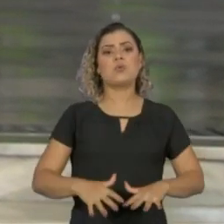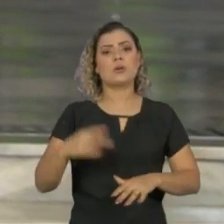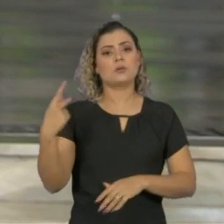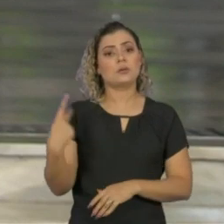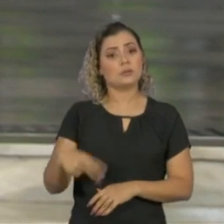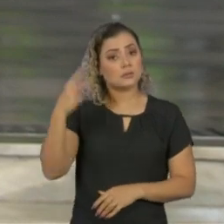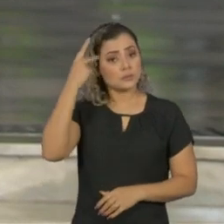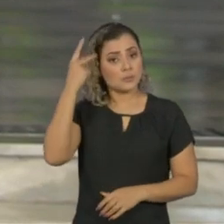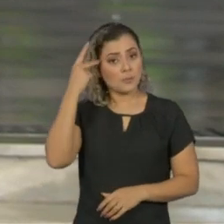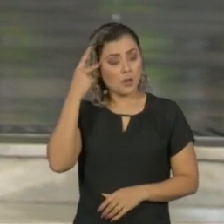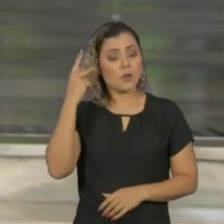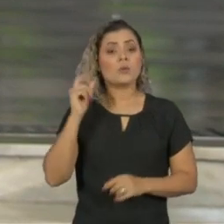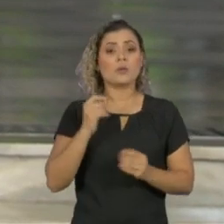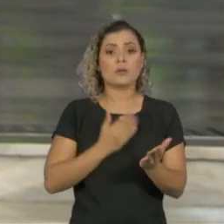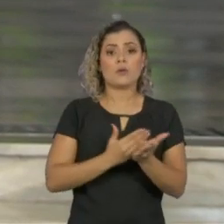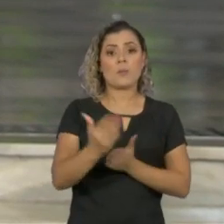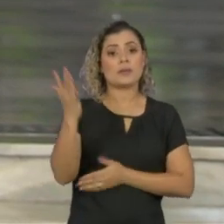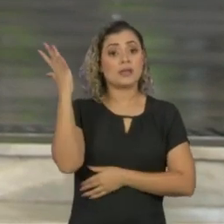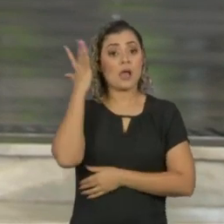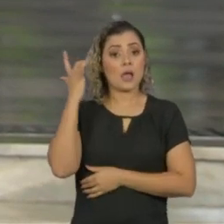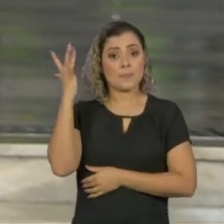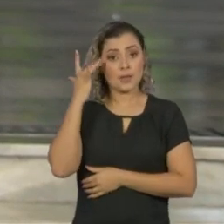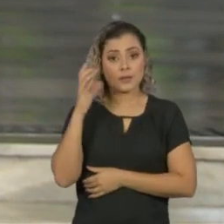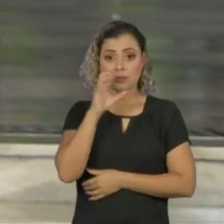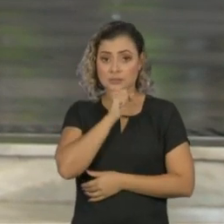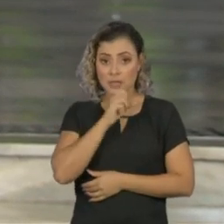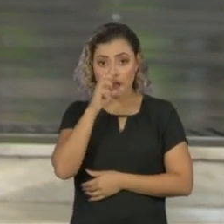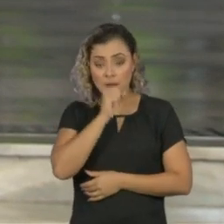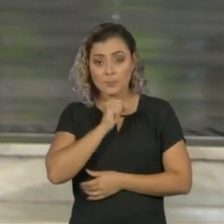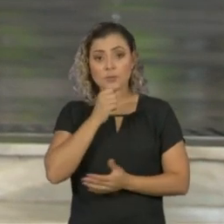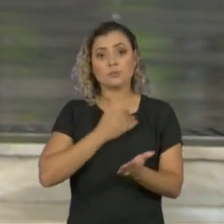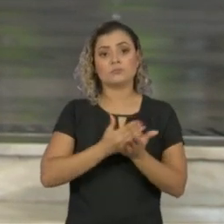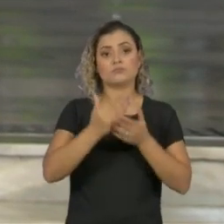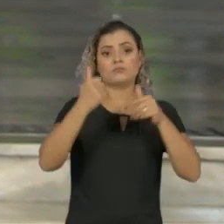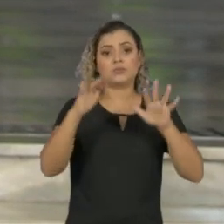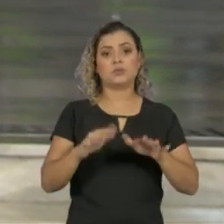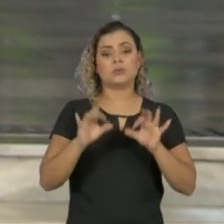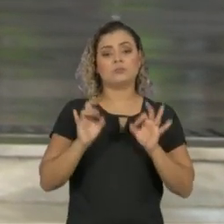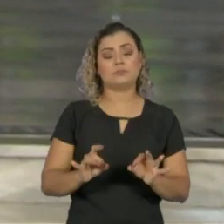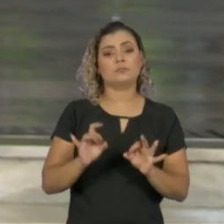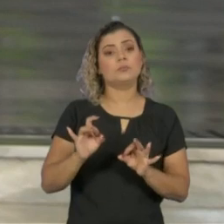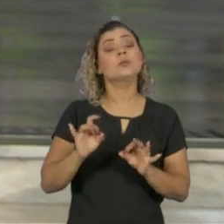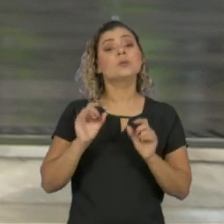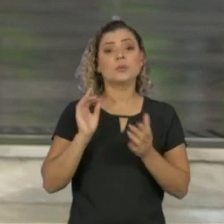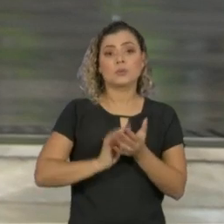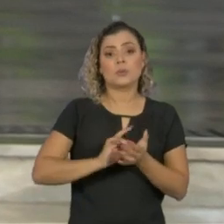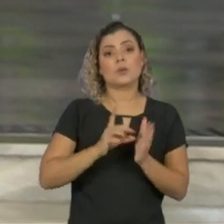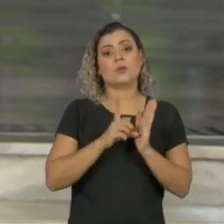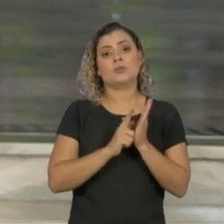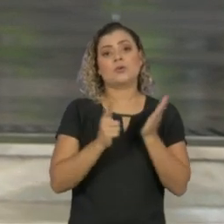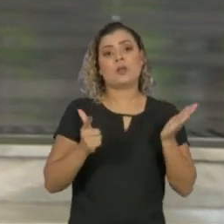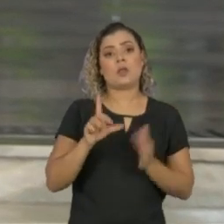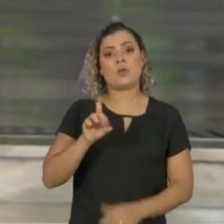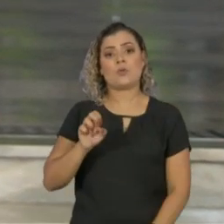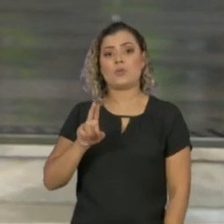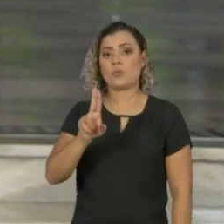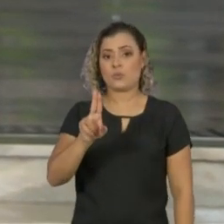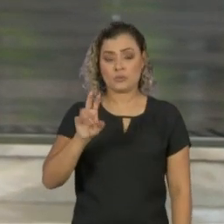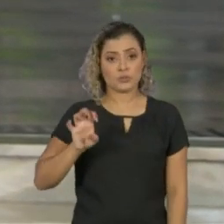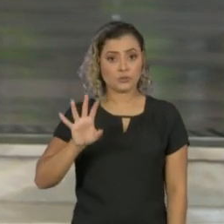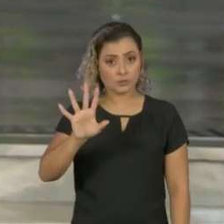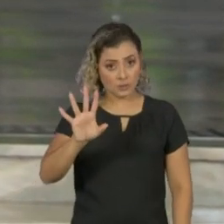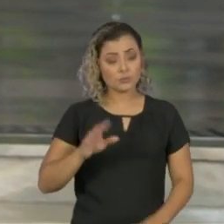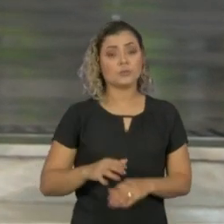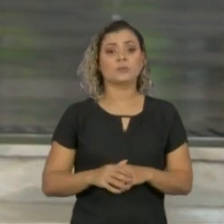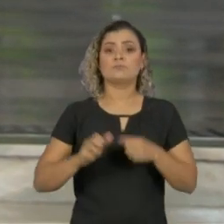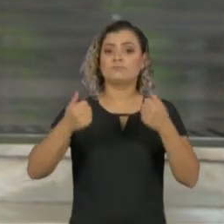Paulo, a partir de amanhã, sábado, dia 21 de março, com a publicação no Diário Oficial do Estado. Estado